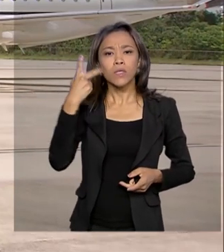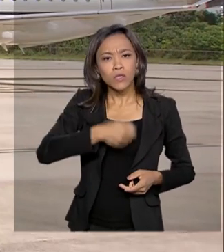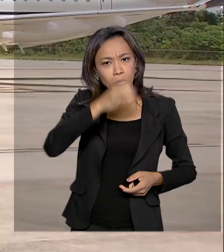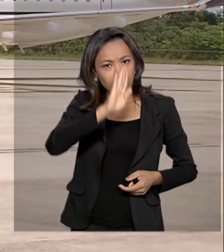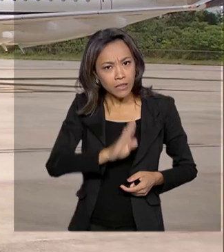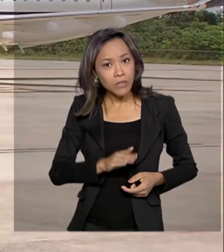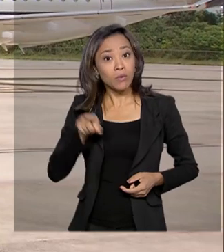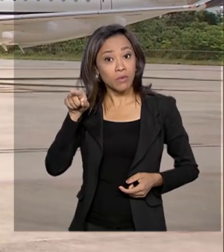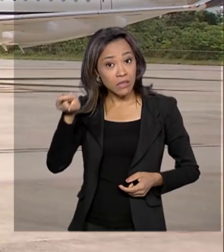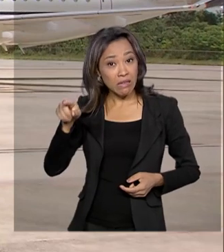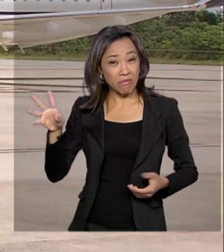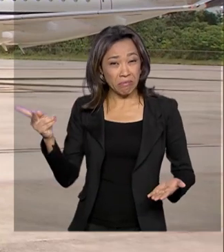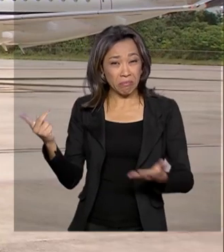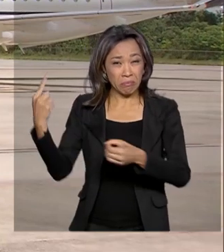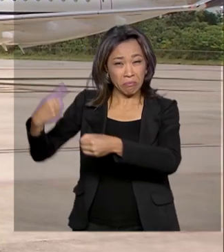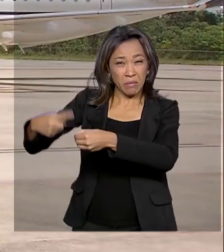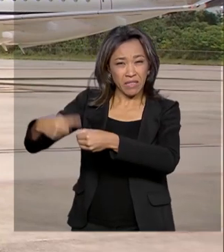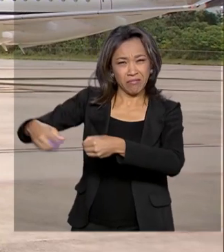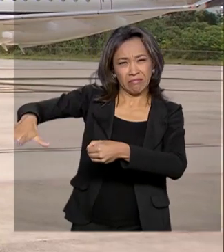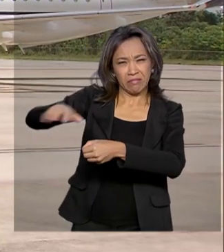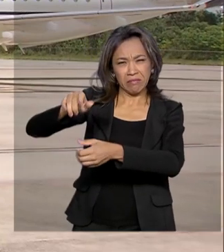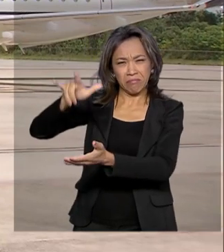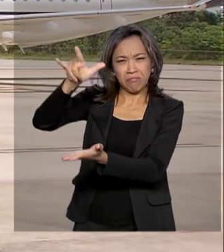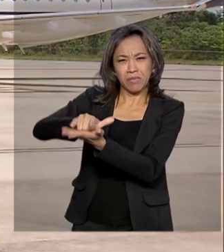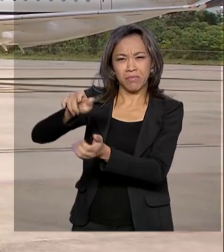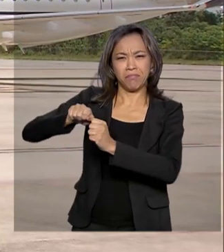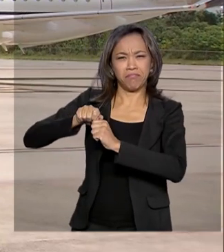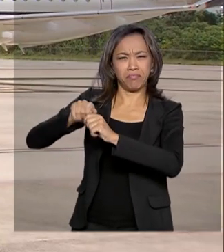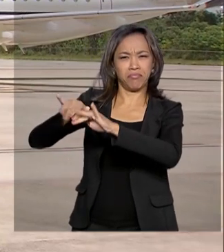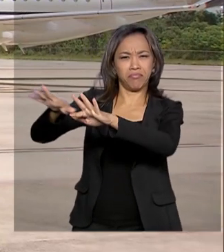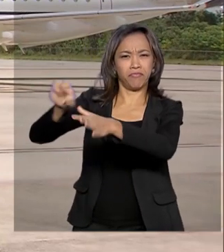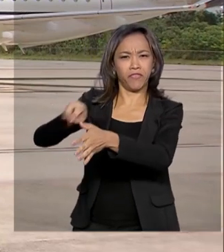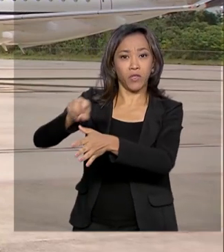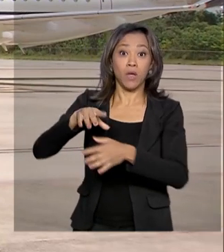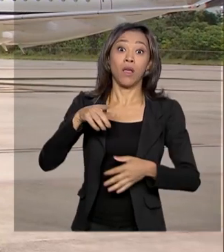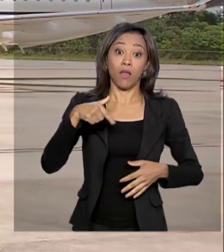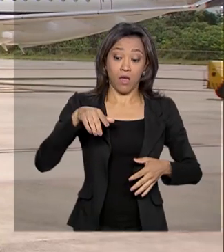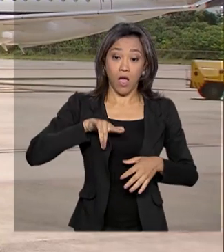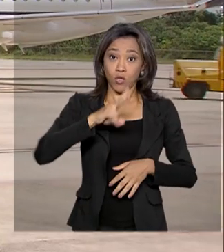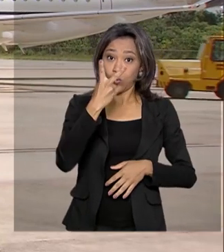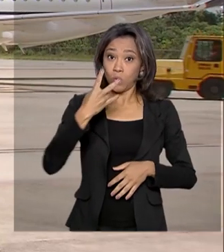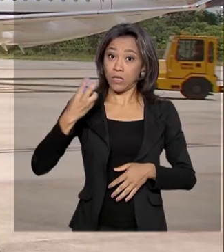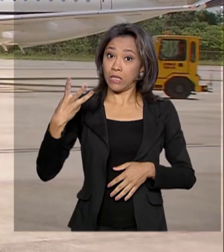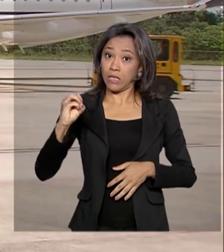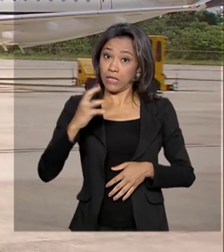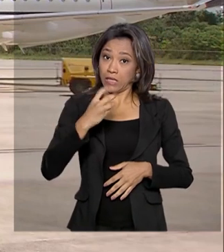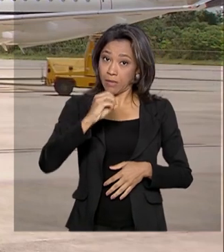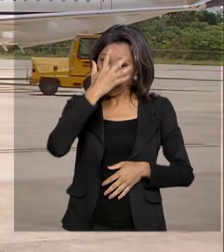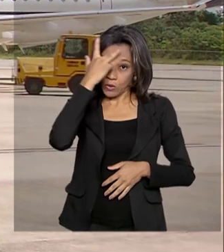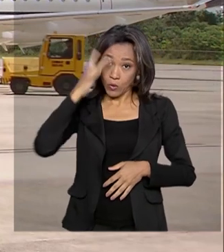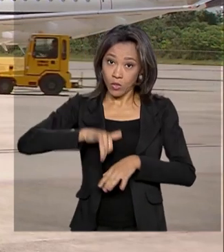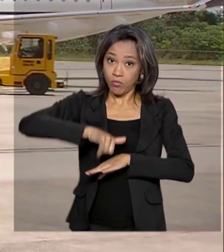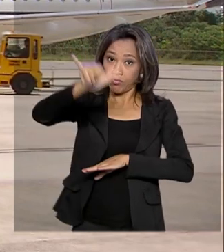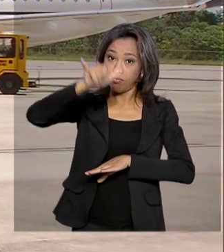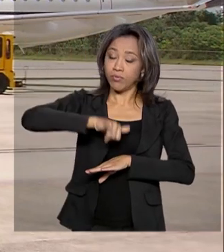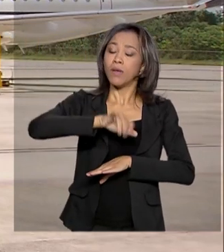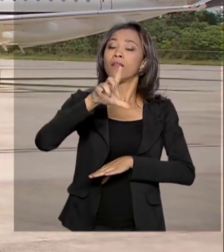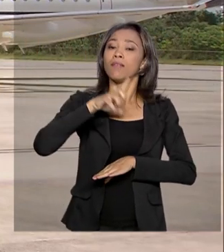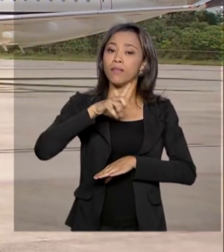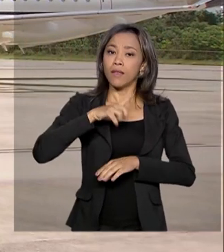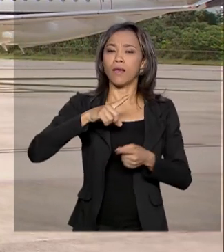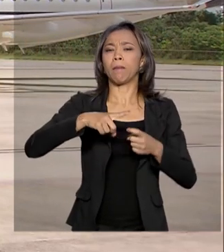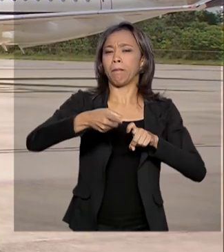pelo novo coronavírus as duas aeronaves tem capacidade para 30 pessoas e além da tripulação estão